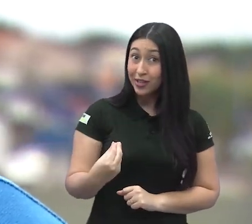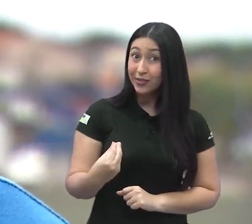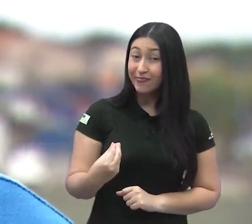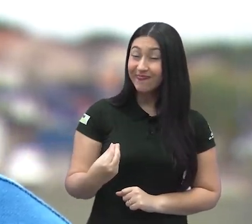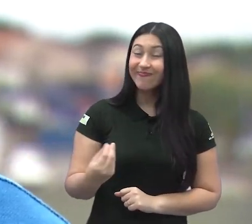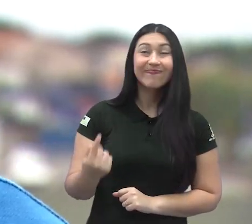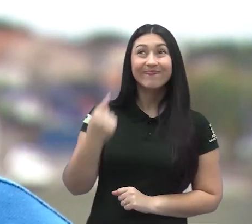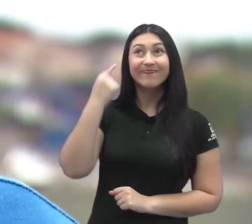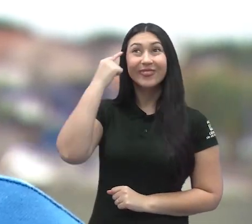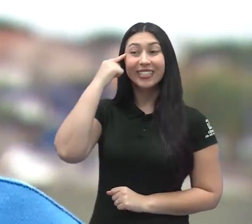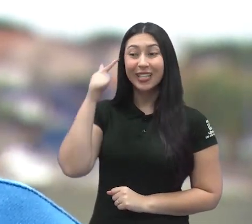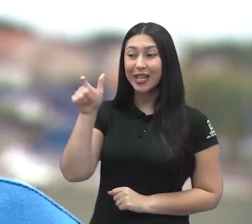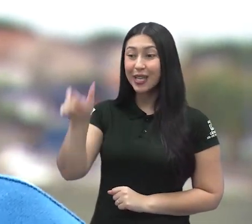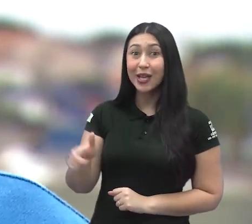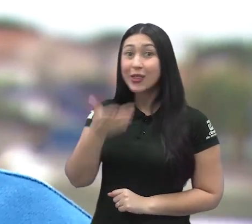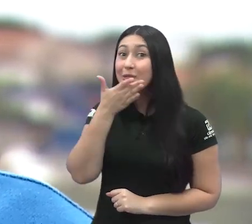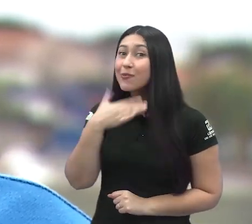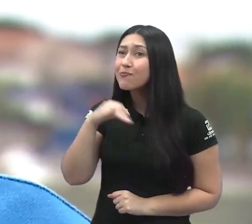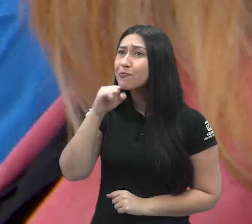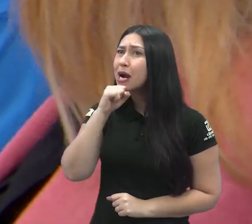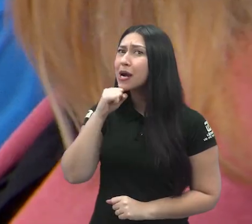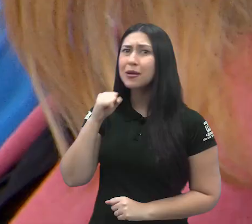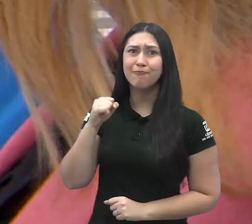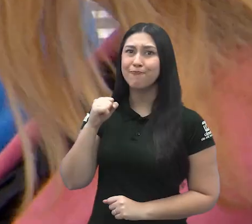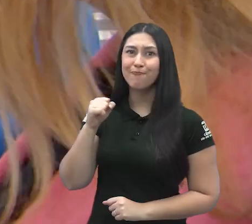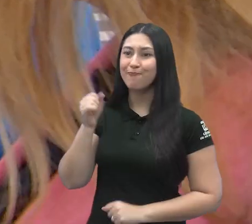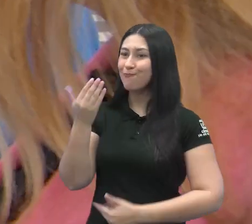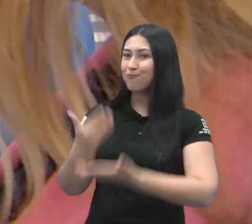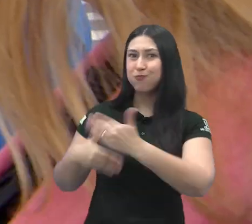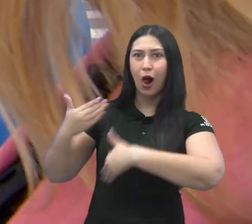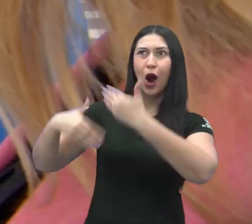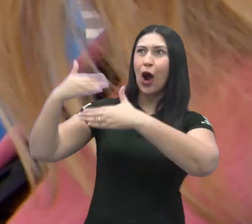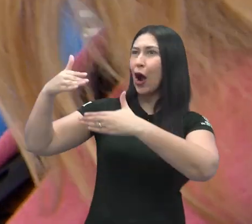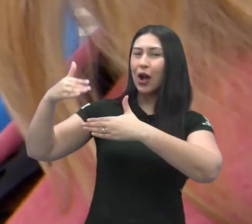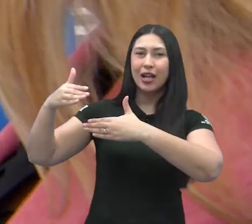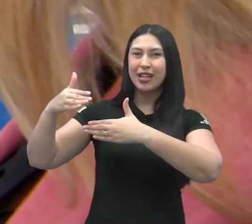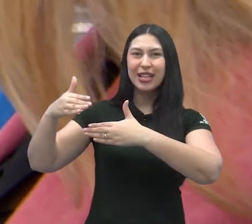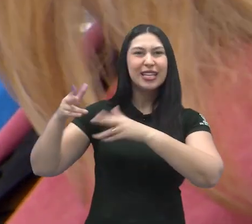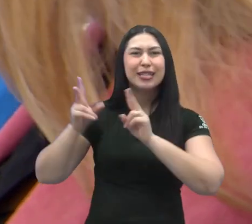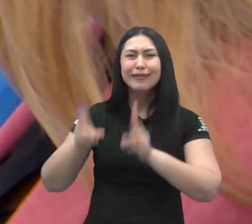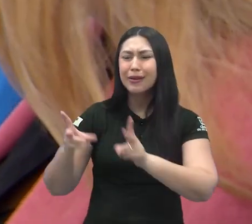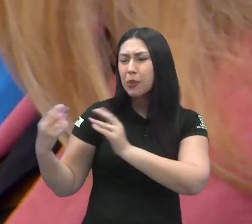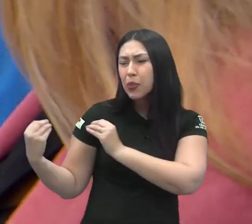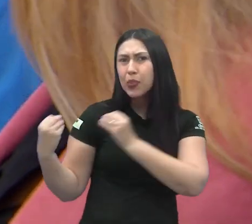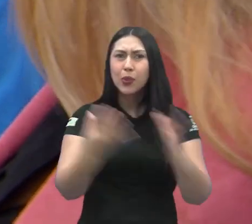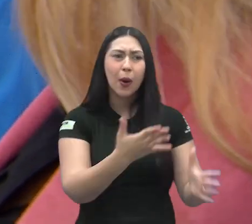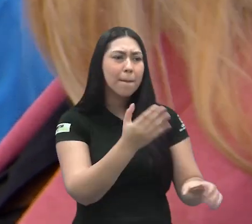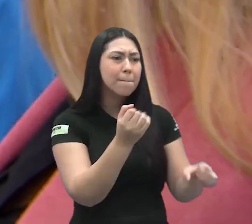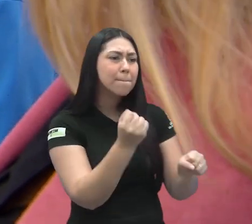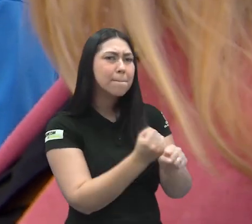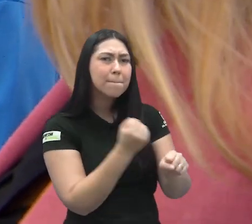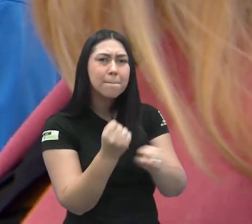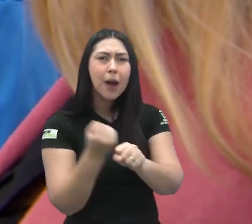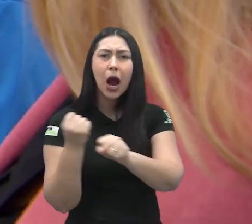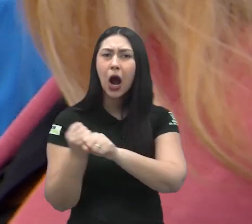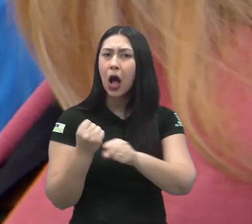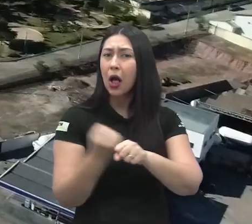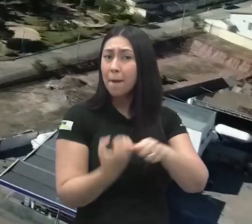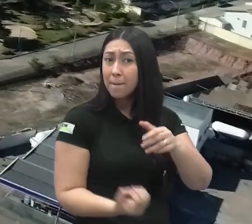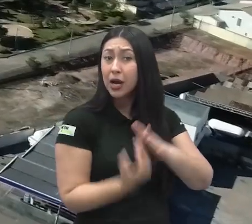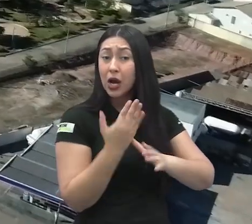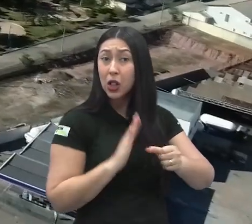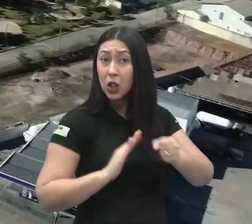Zé Carlos era um homem à frente do tempo. Não pensou 2 vezes em conceder o terreno para a criação do